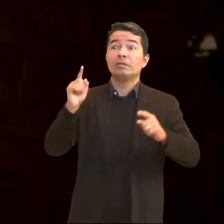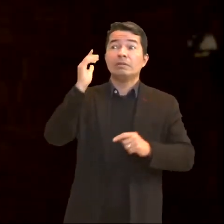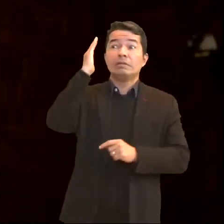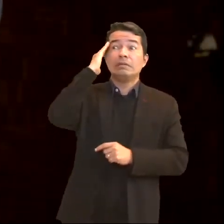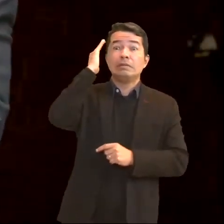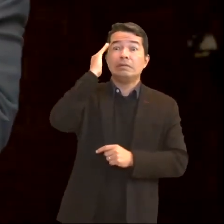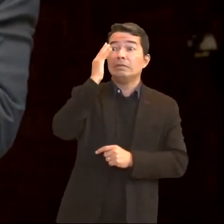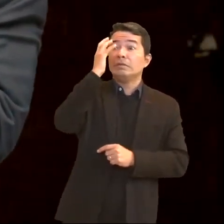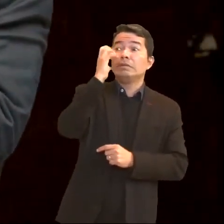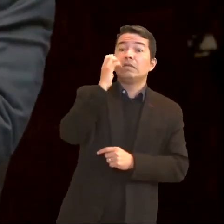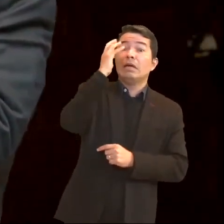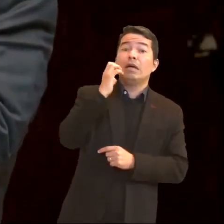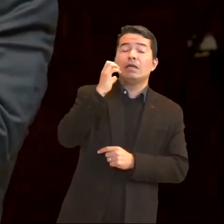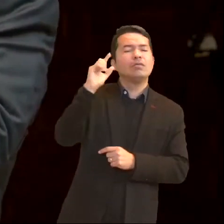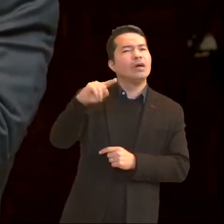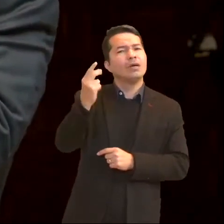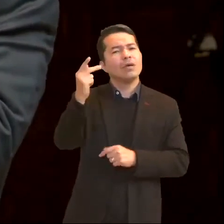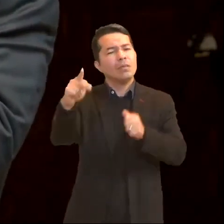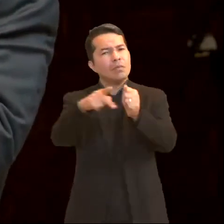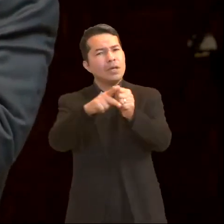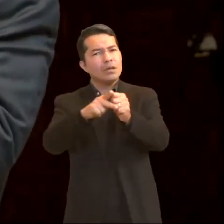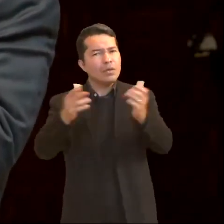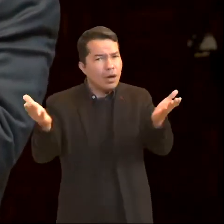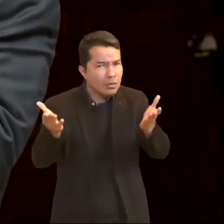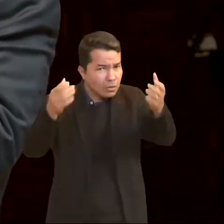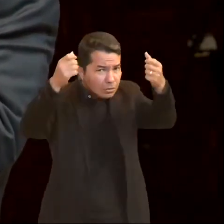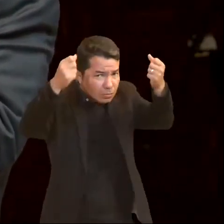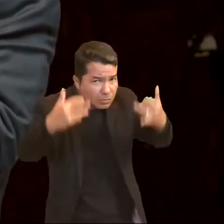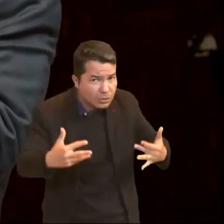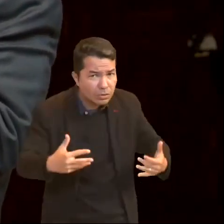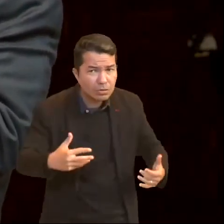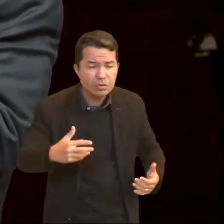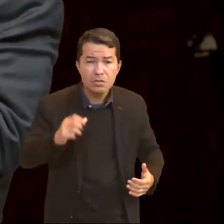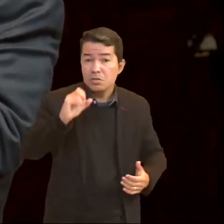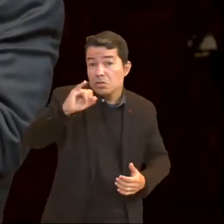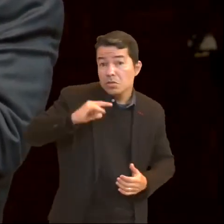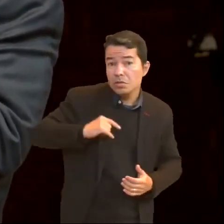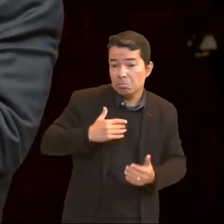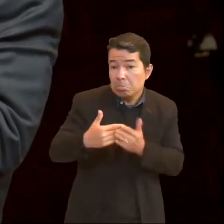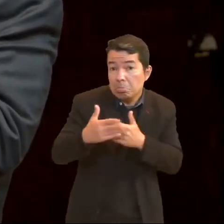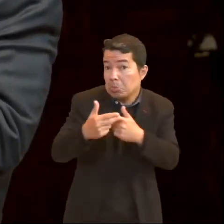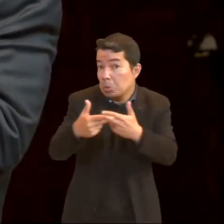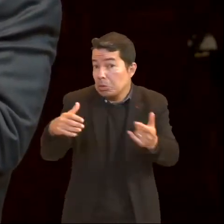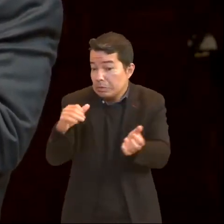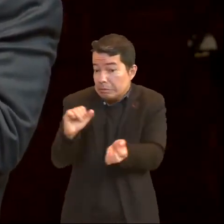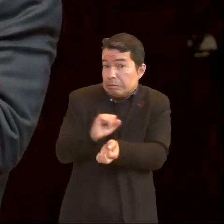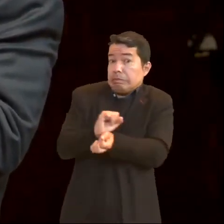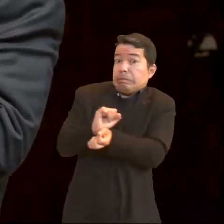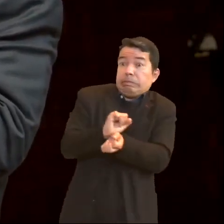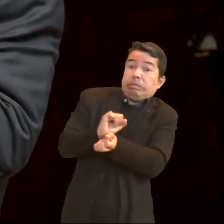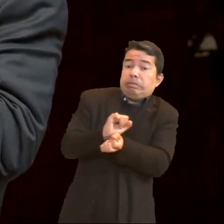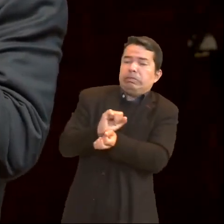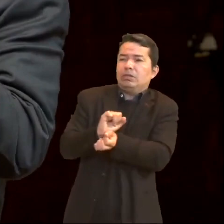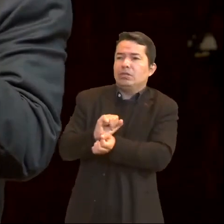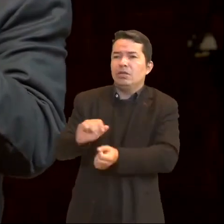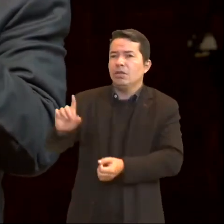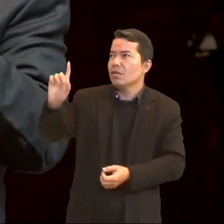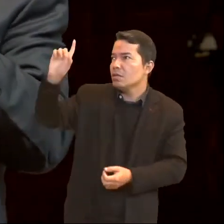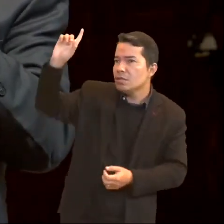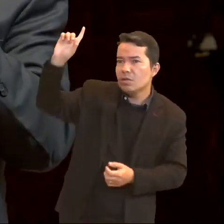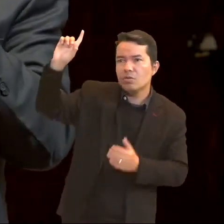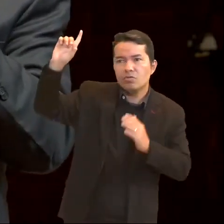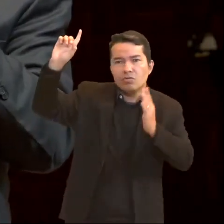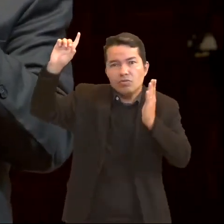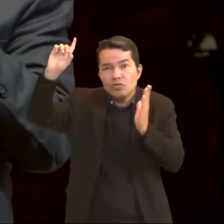tudo aquilo que eu preciso para ser liberto do que me escraviza, Deus já fez pela